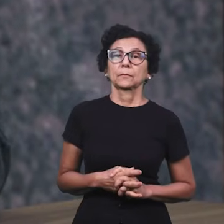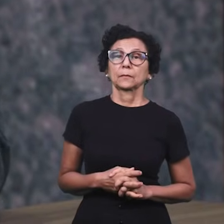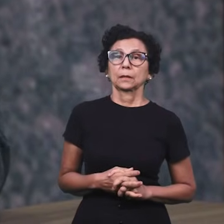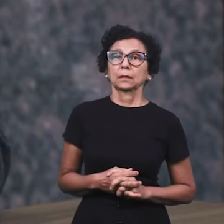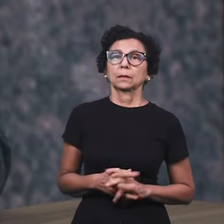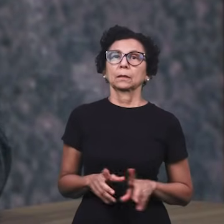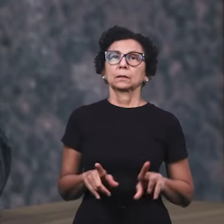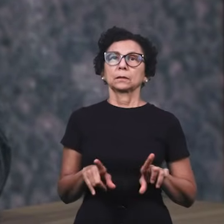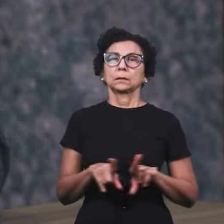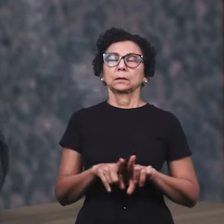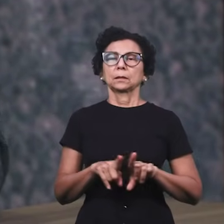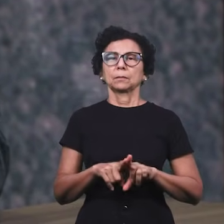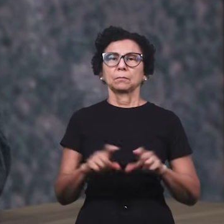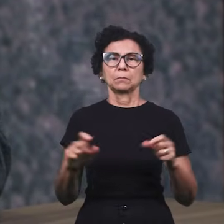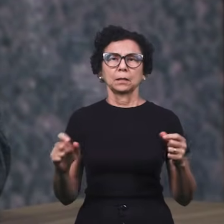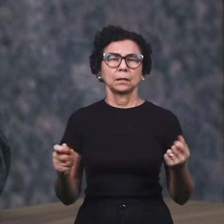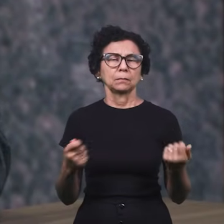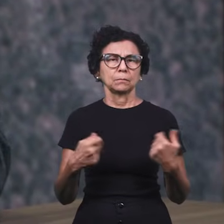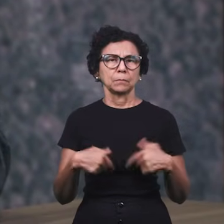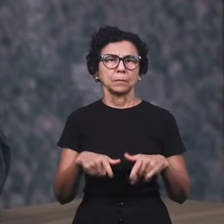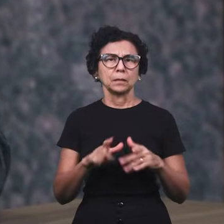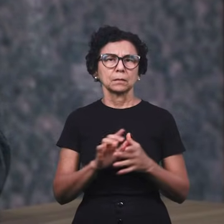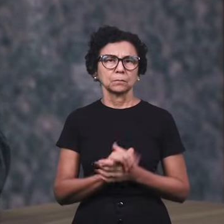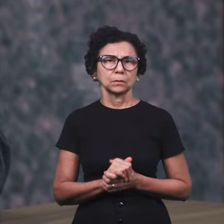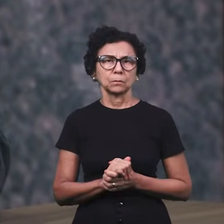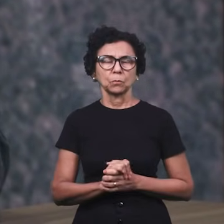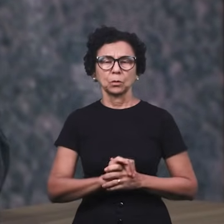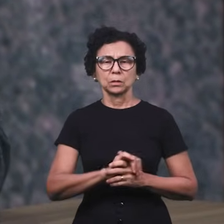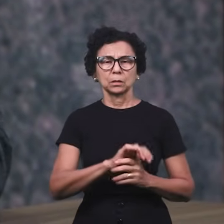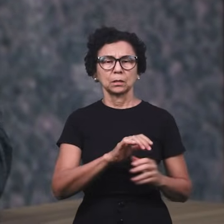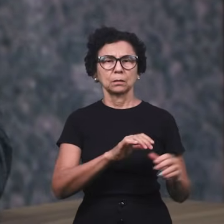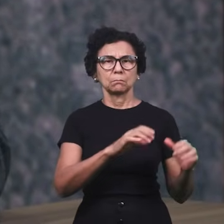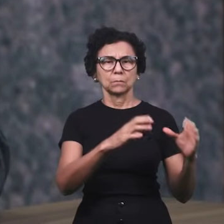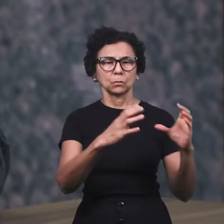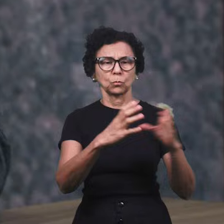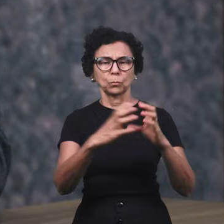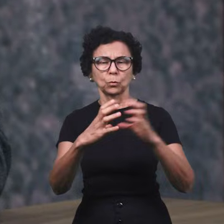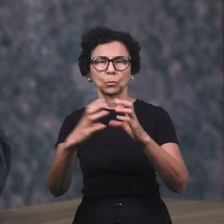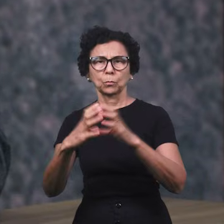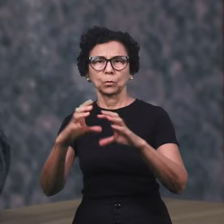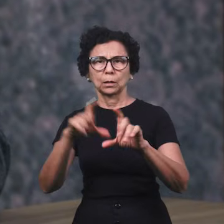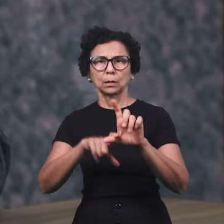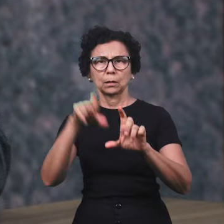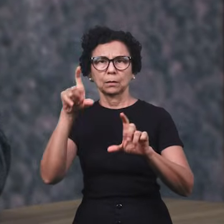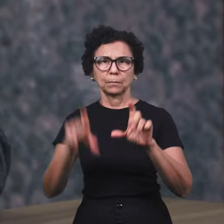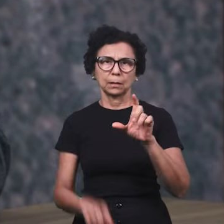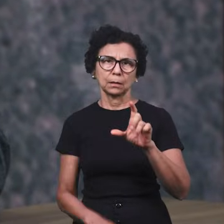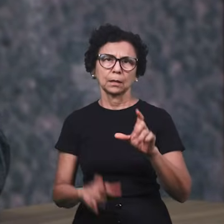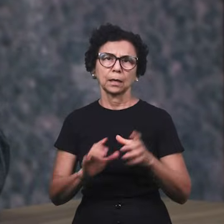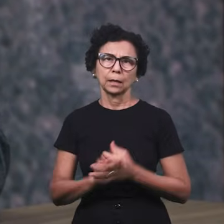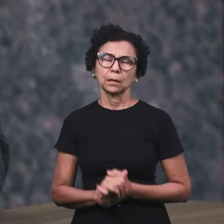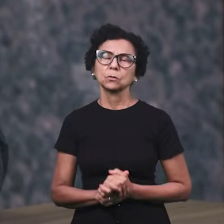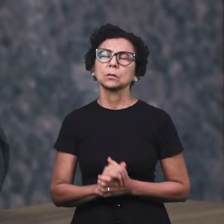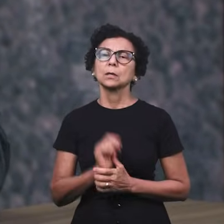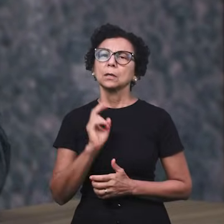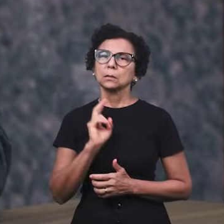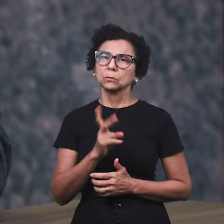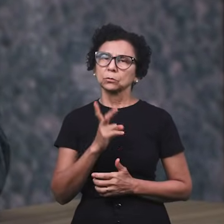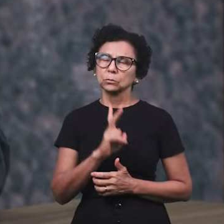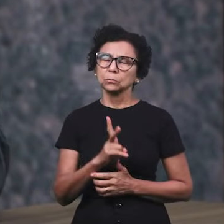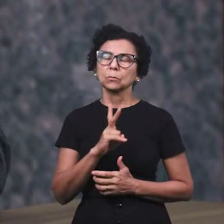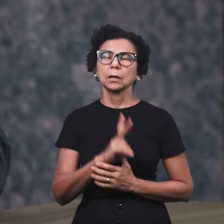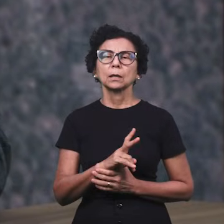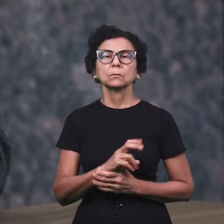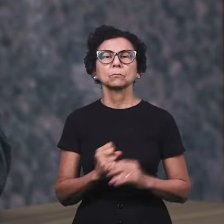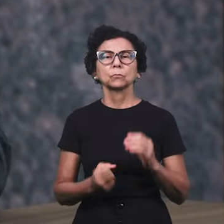E mesmo após a independência ter sido adotado um Estado laico, os fundamentos cristãos continuaram muito presentes